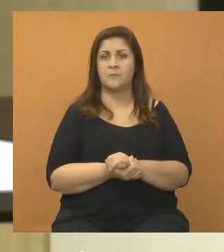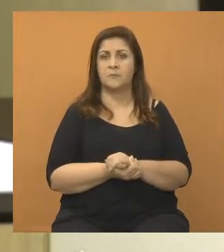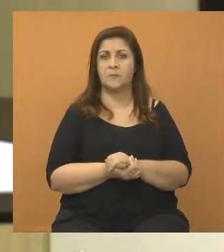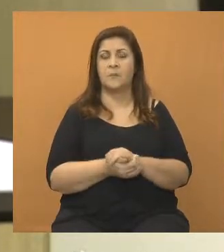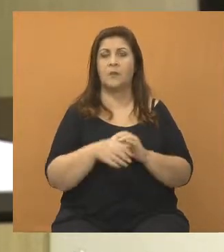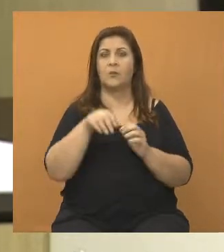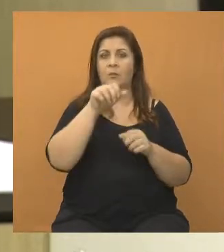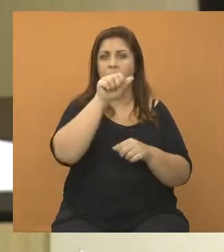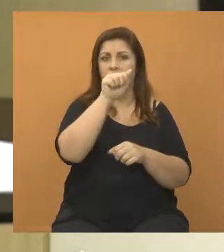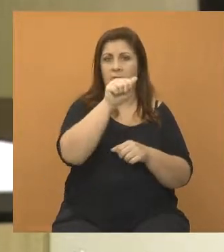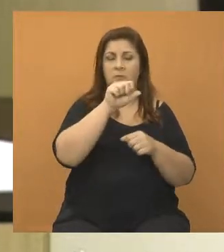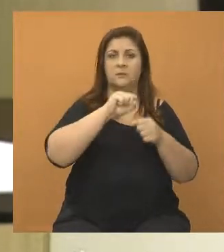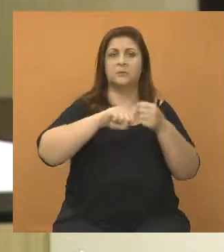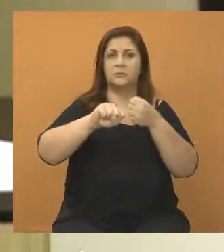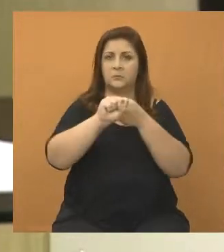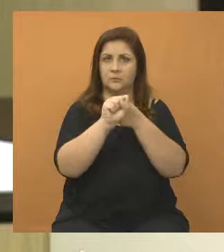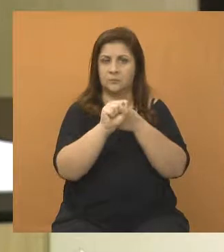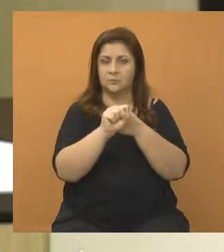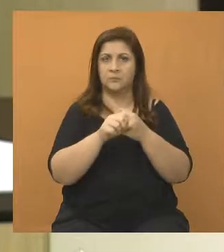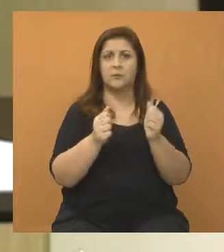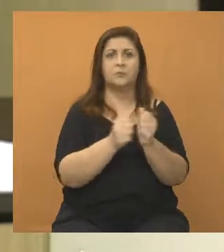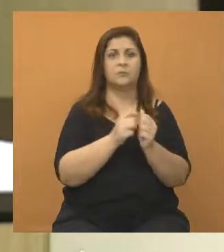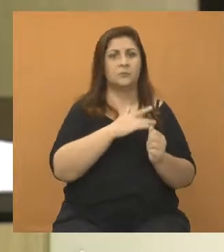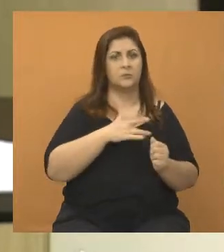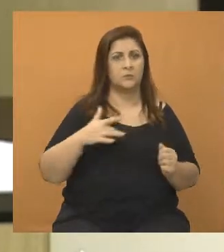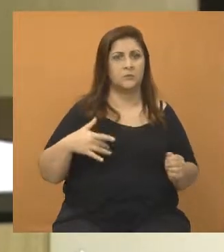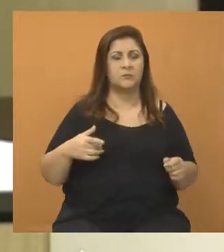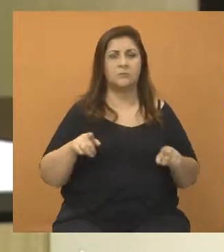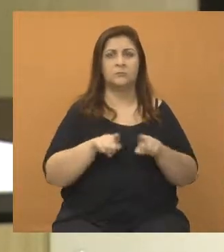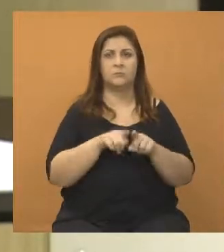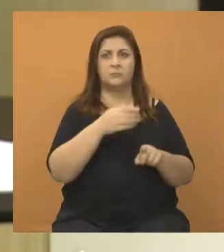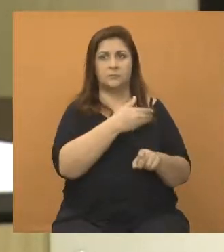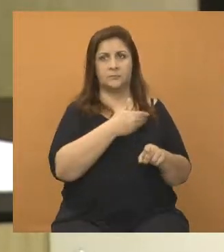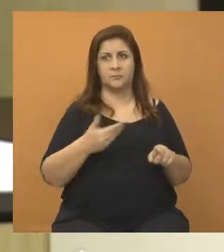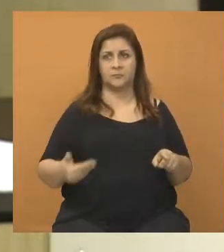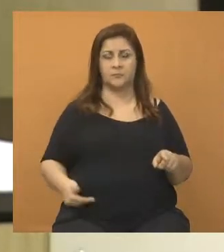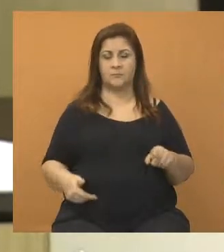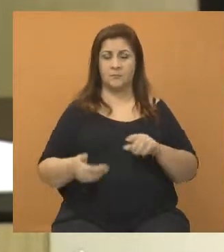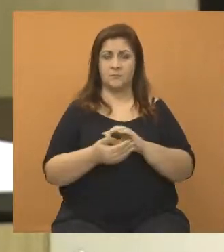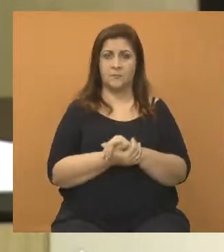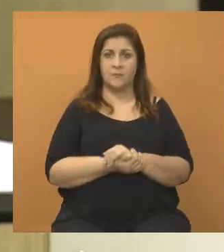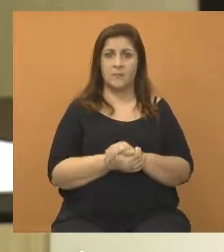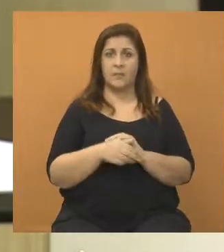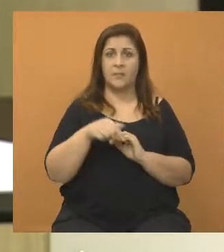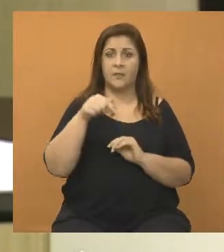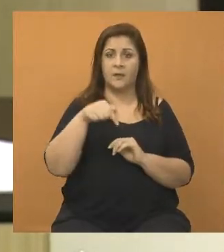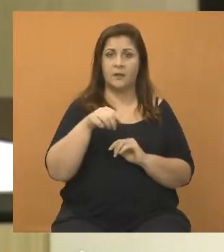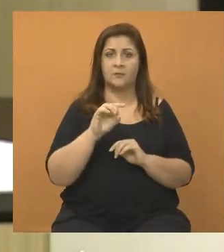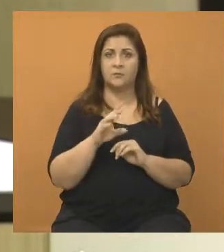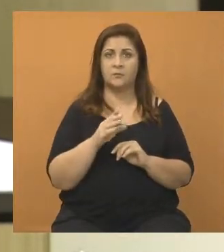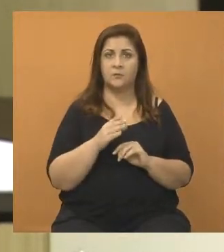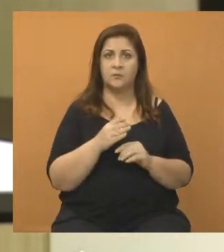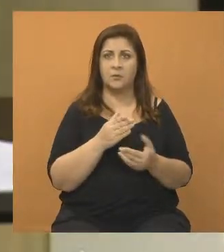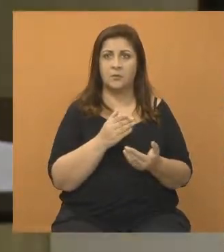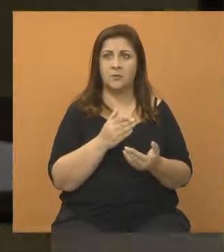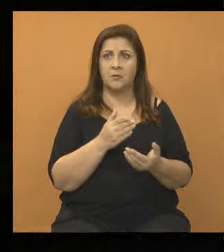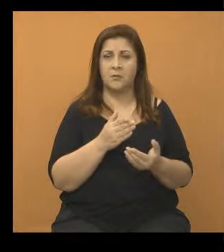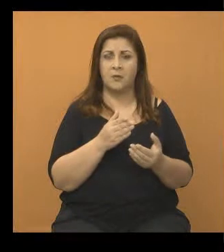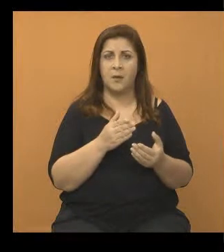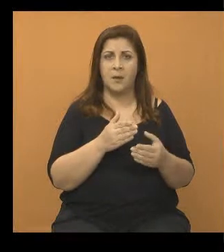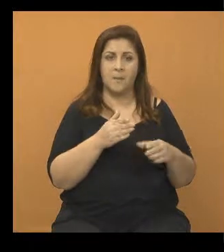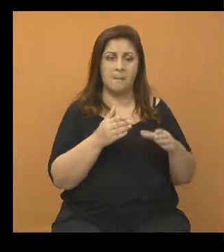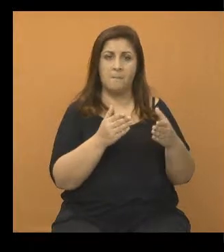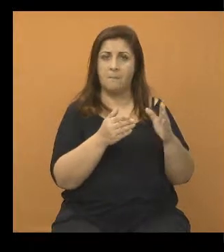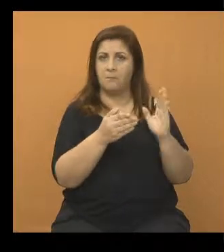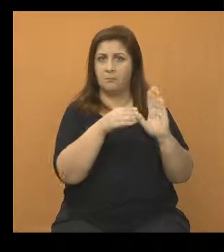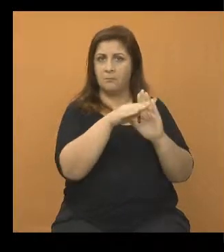assistente social, a saúde e a Secretaria de Governo. Exato. E aqui ela só entra na pasta da Secretaria de Segurança.